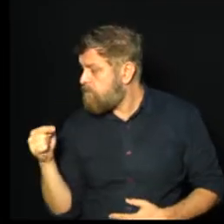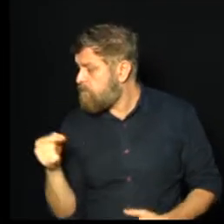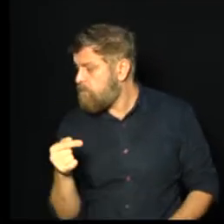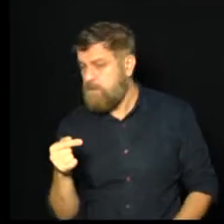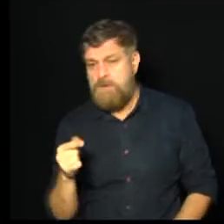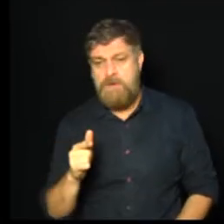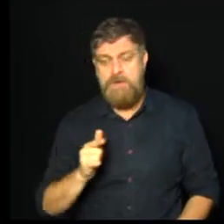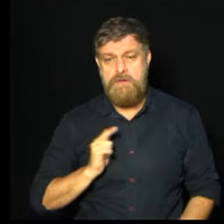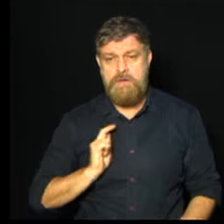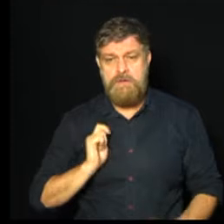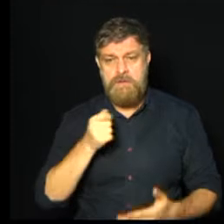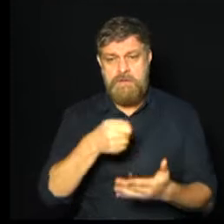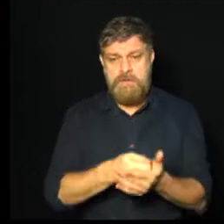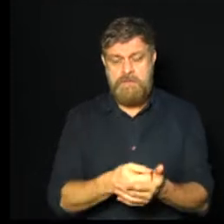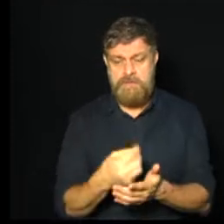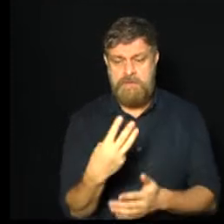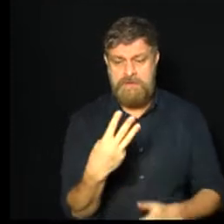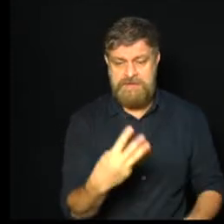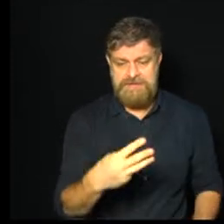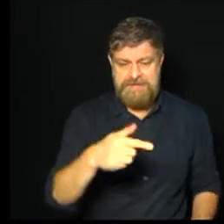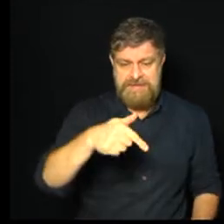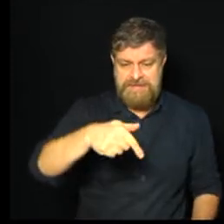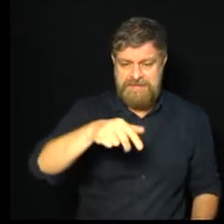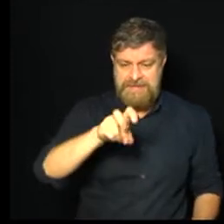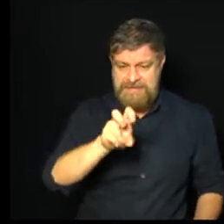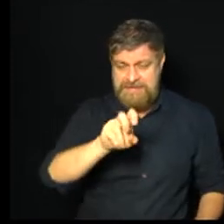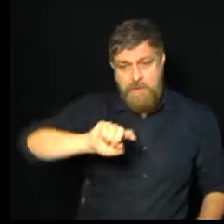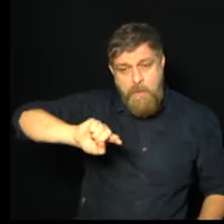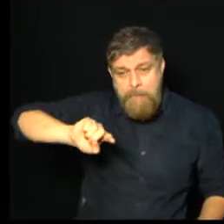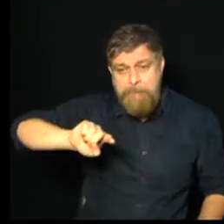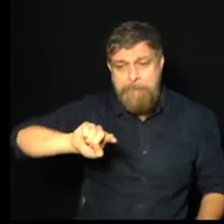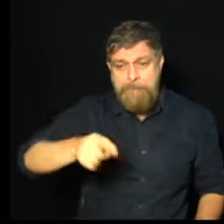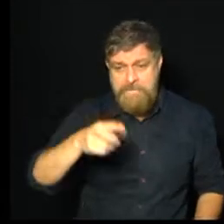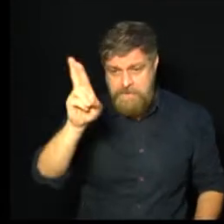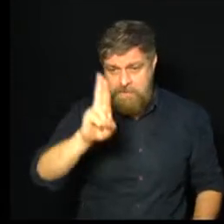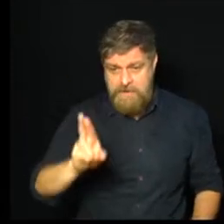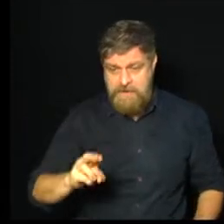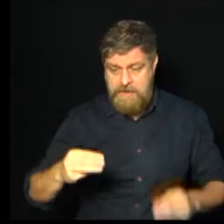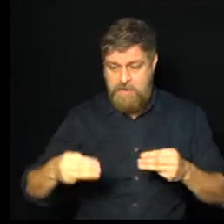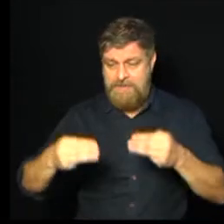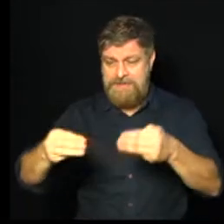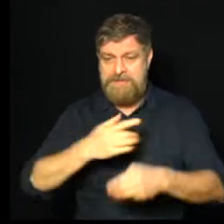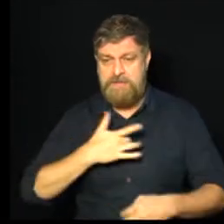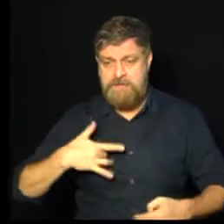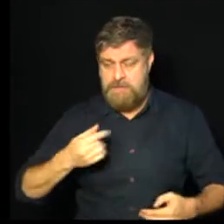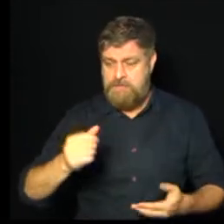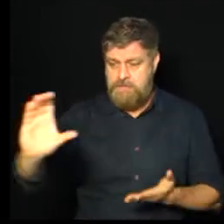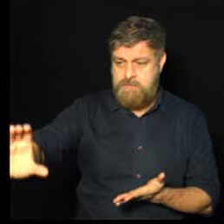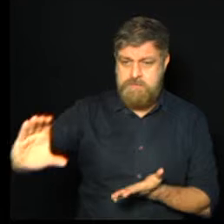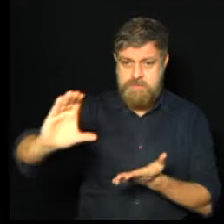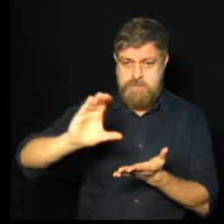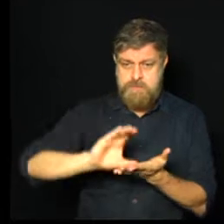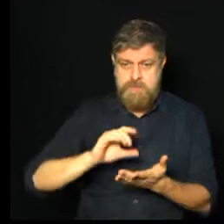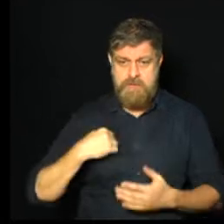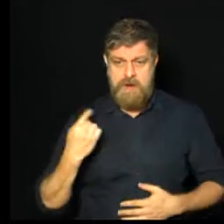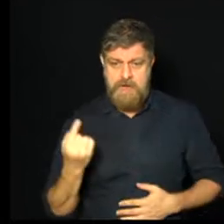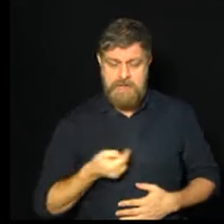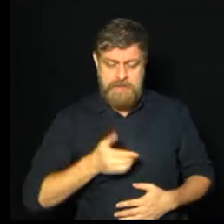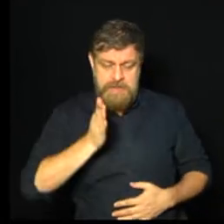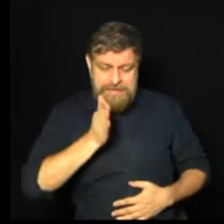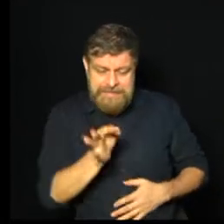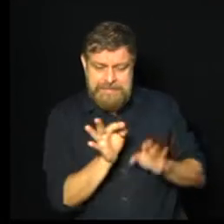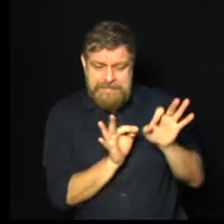de custeio de R$ 375 mil pelo Ministério da Saúde. Porém, a gente já fez todo o processo